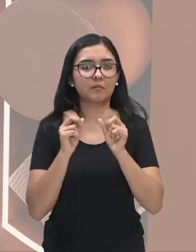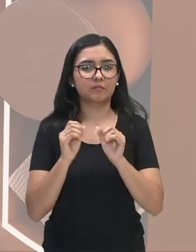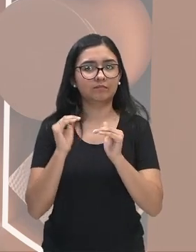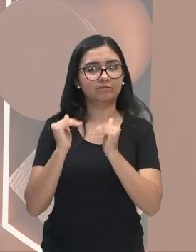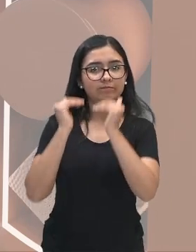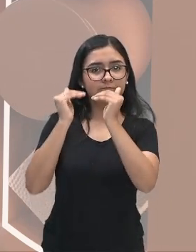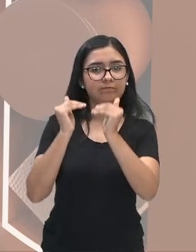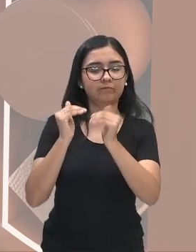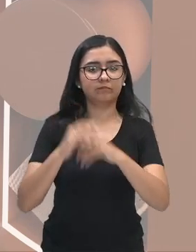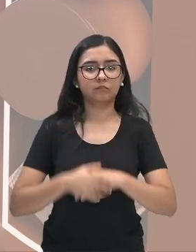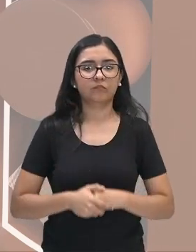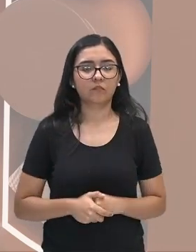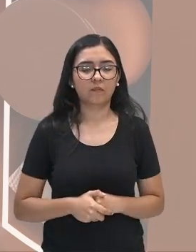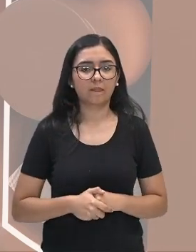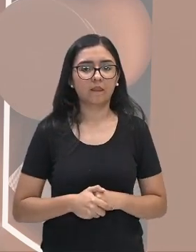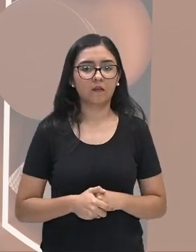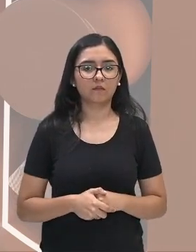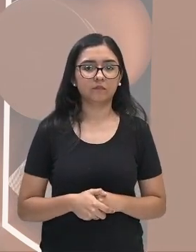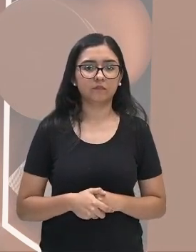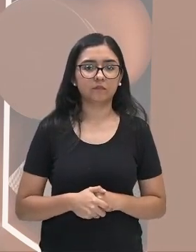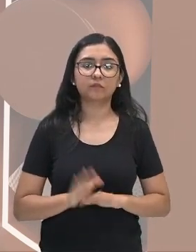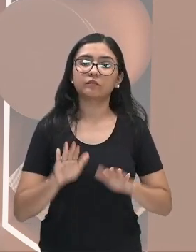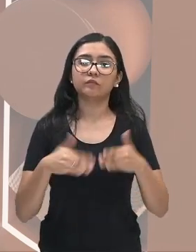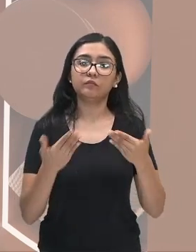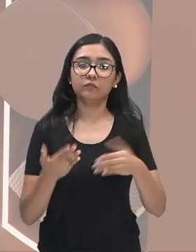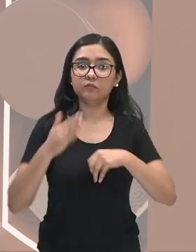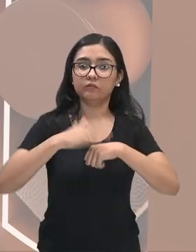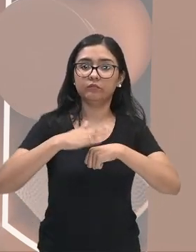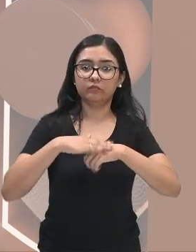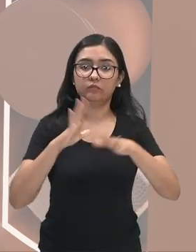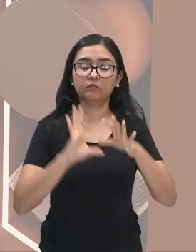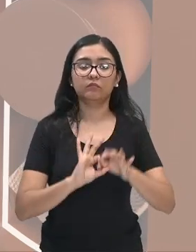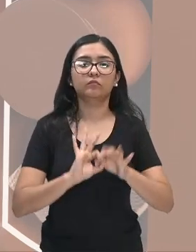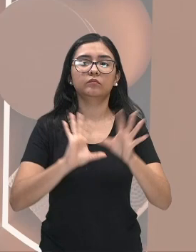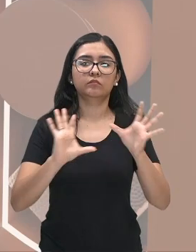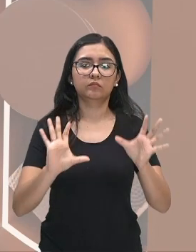que essa questão da independência,